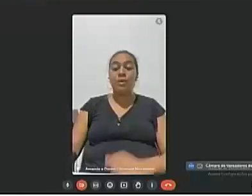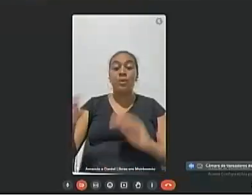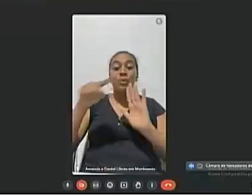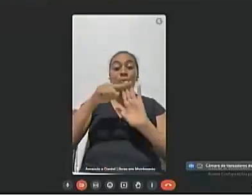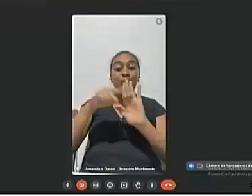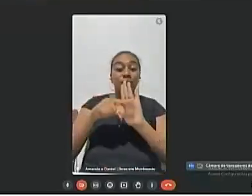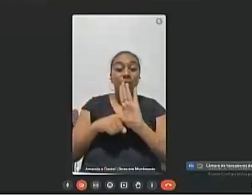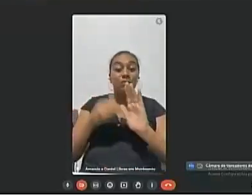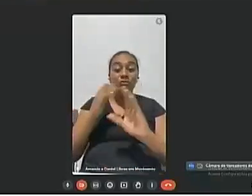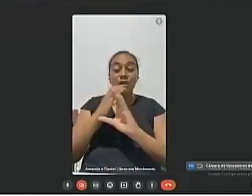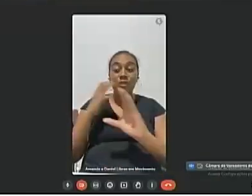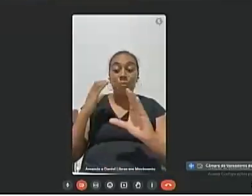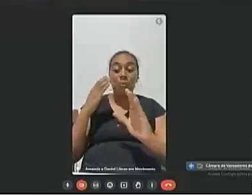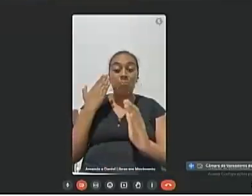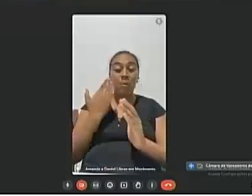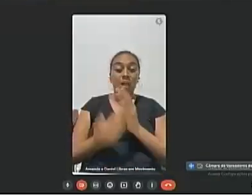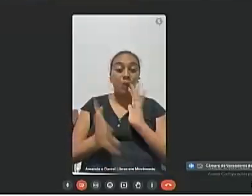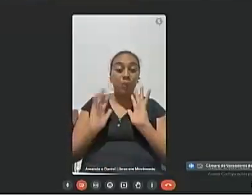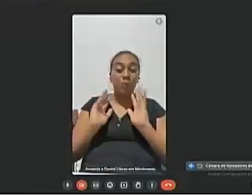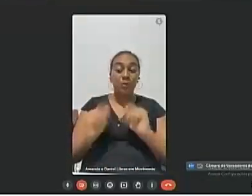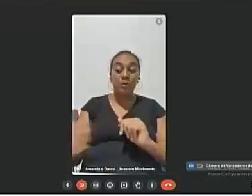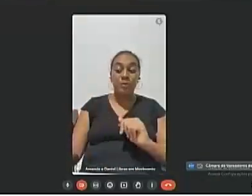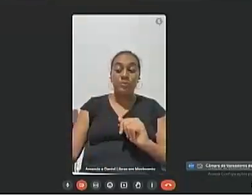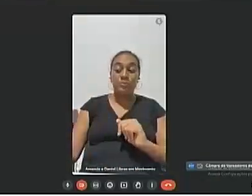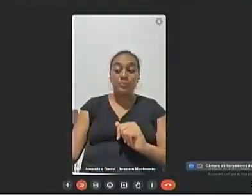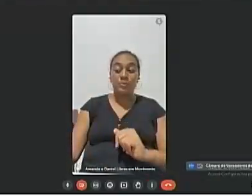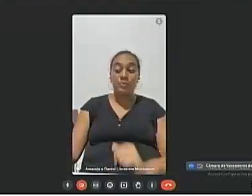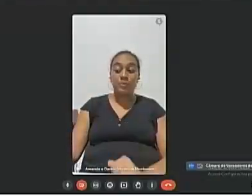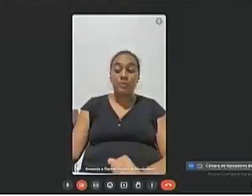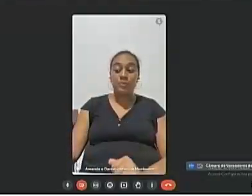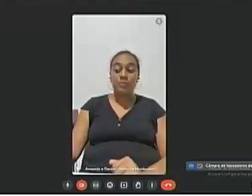todos roubados, então tive que improvisar.